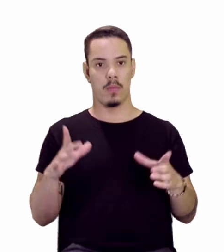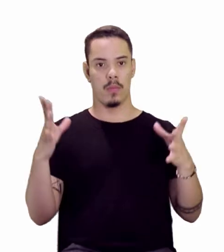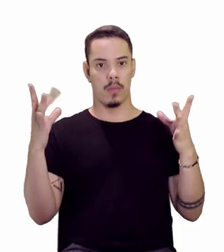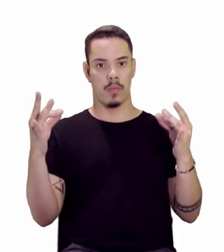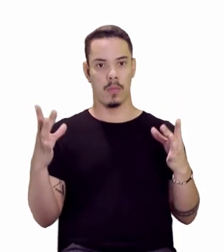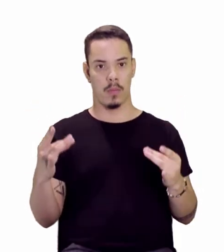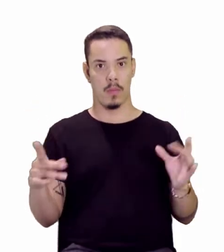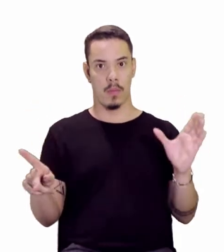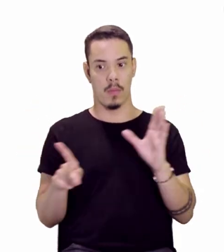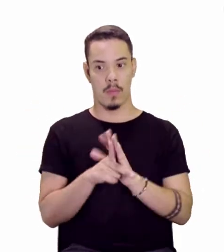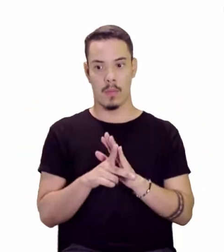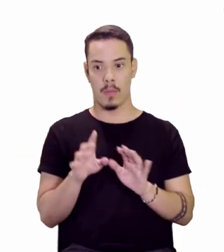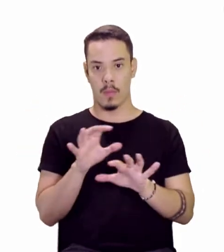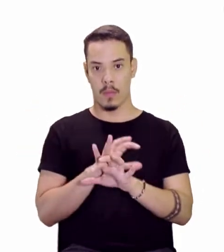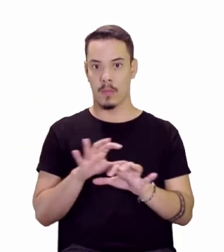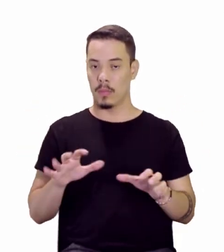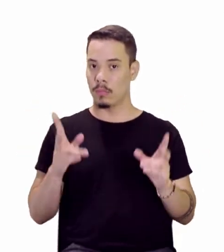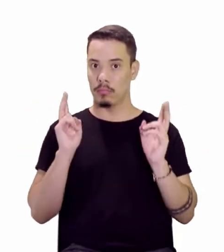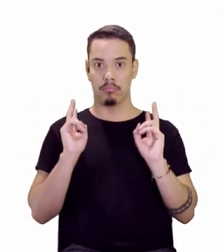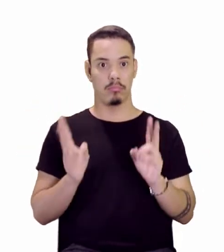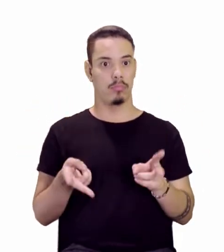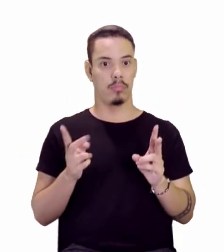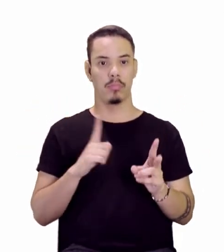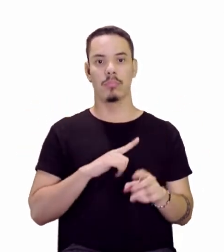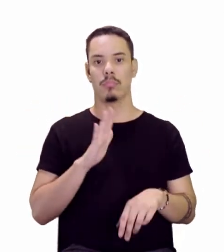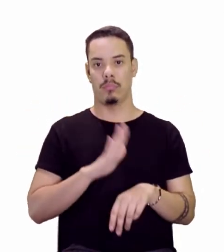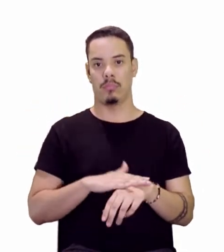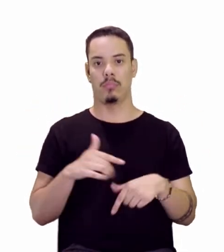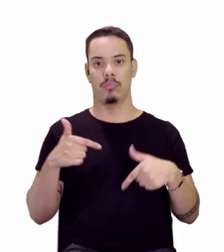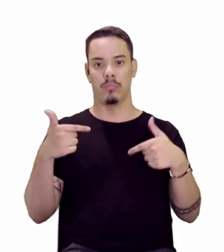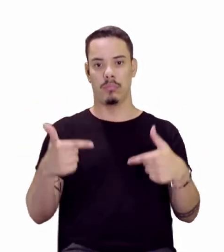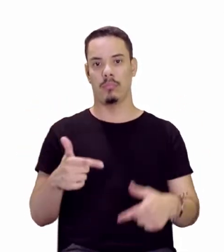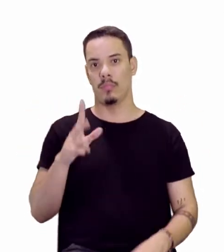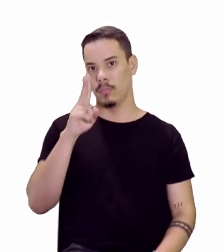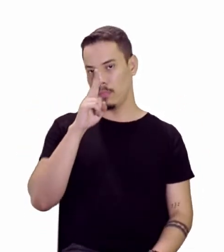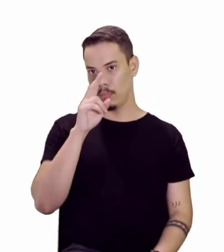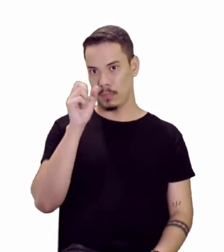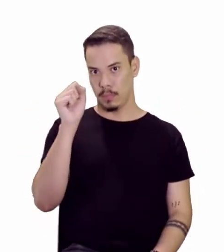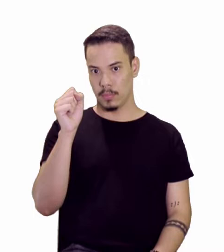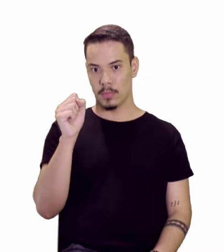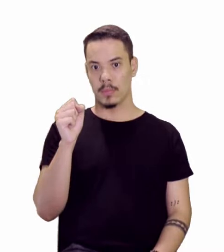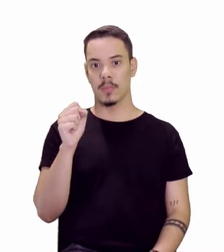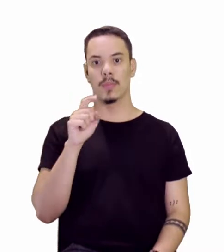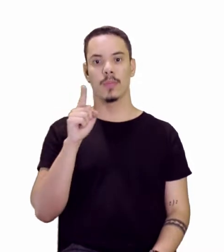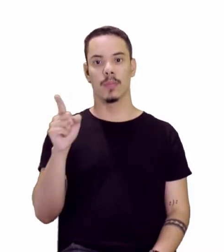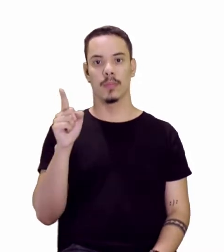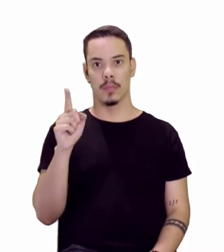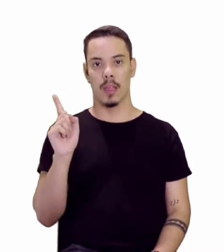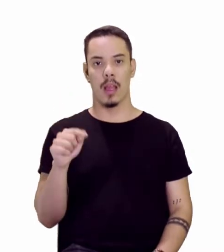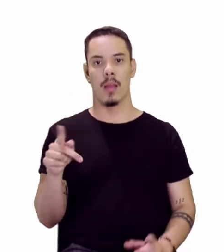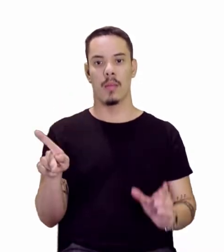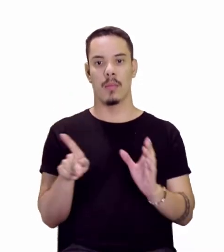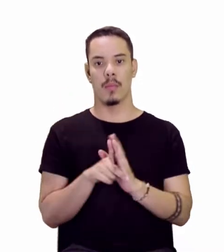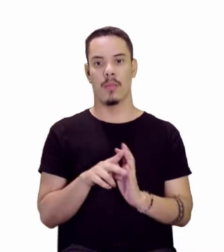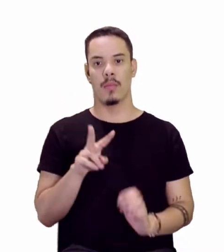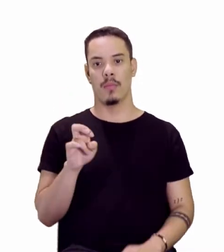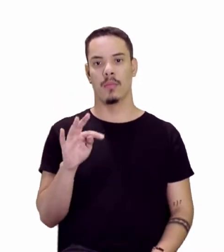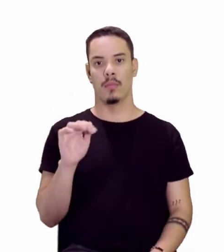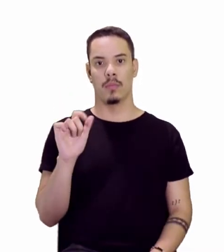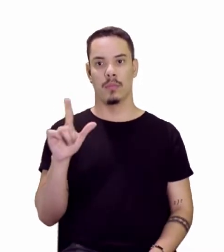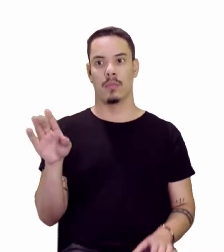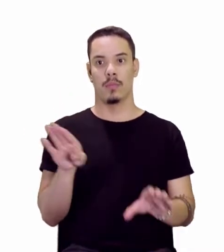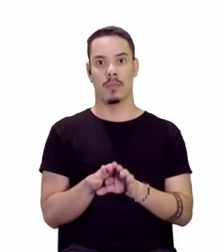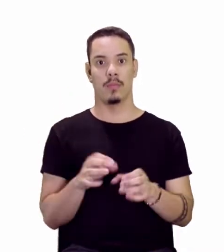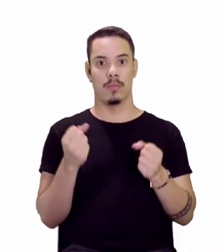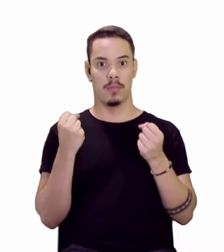dos fluidos, é a mesma coisa, né? Tem as forças ali atuando, não é? Justamente. Essa força é vertical, assim como a força peso.